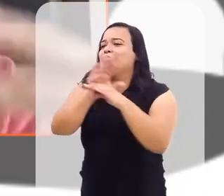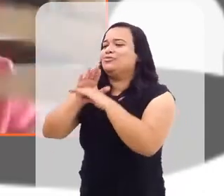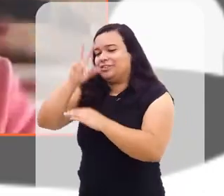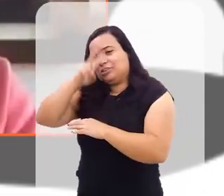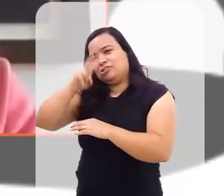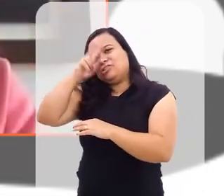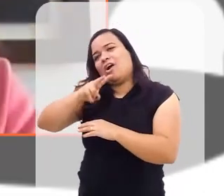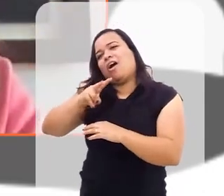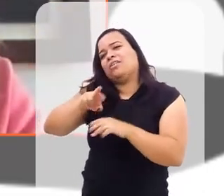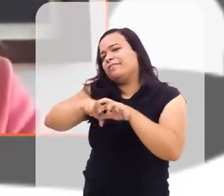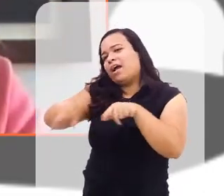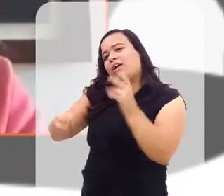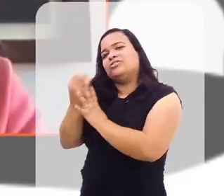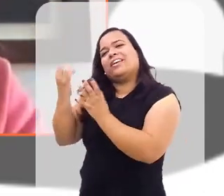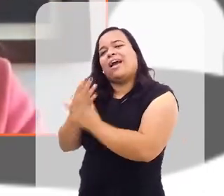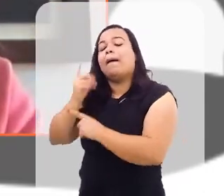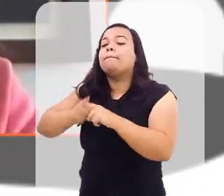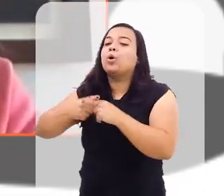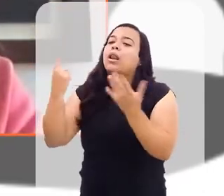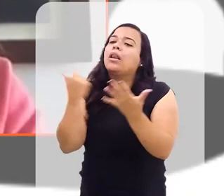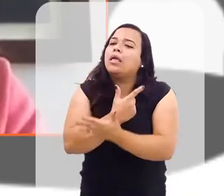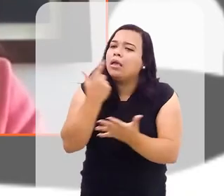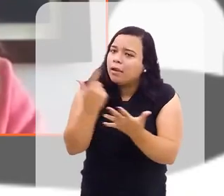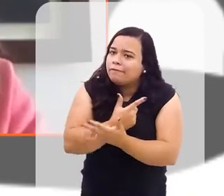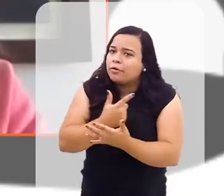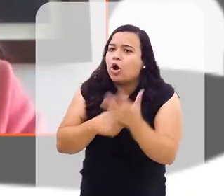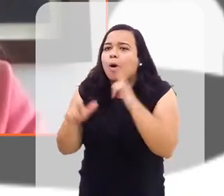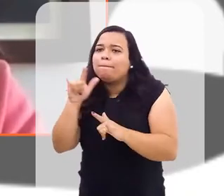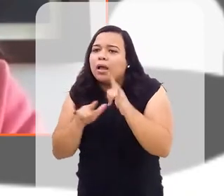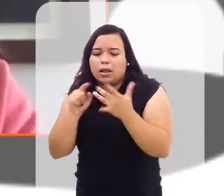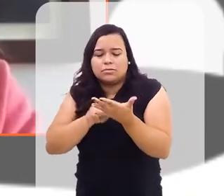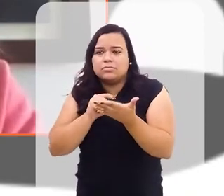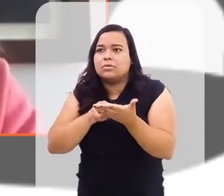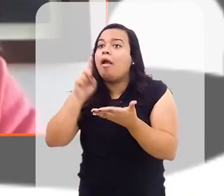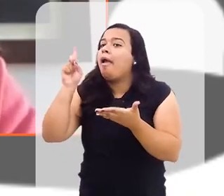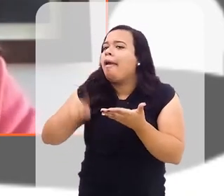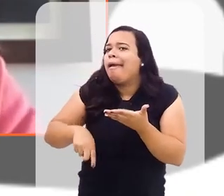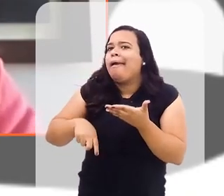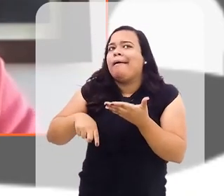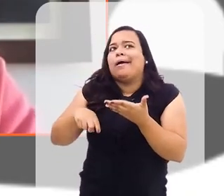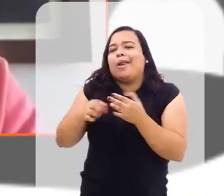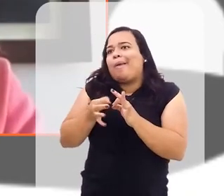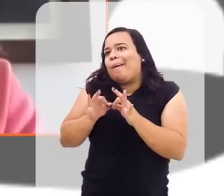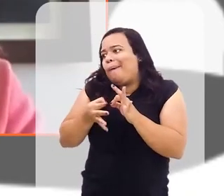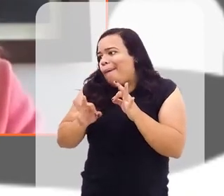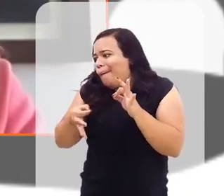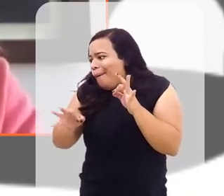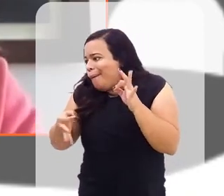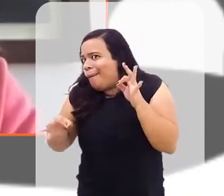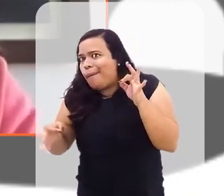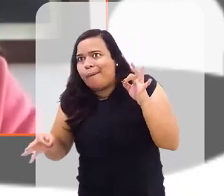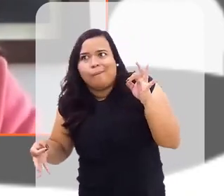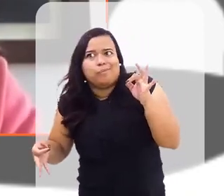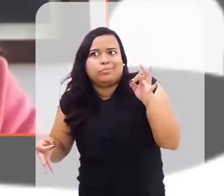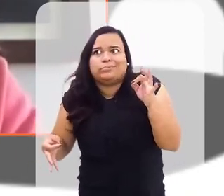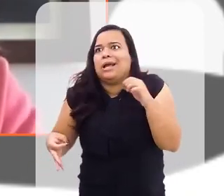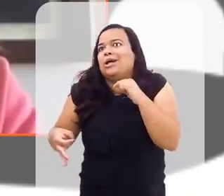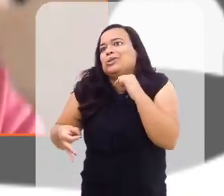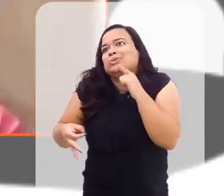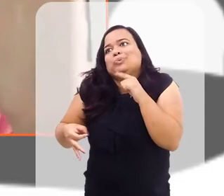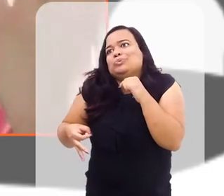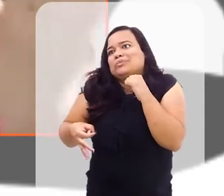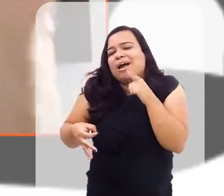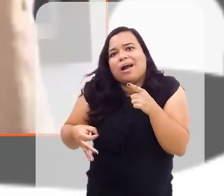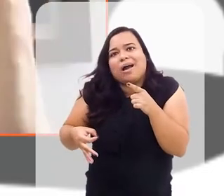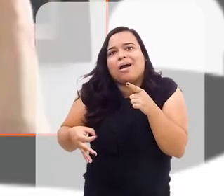complementar as histórias secundárias, porque um livro, um romance, é uma narrativa longa. Você não consegue escrever um